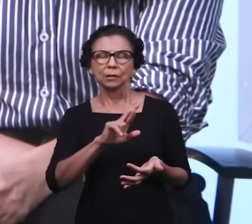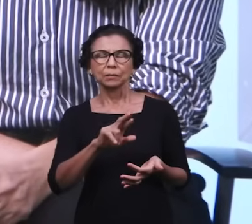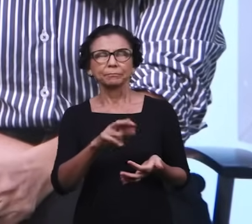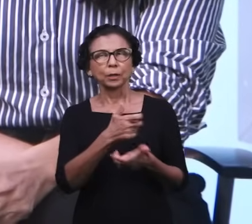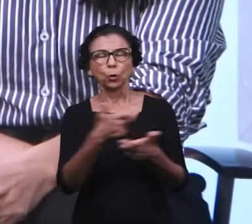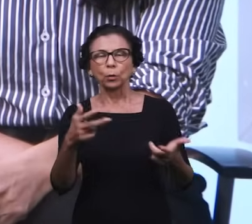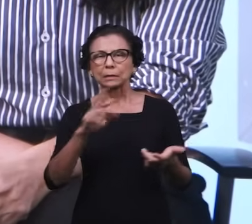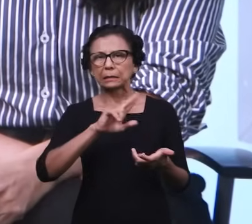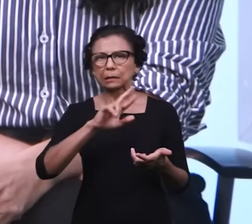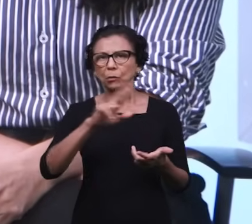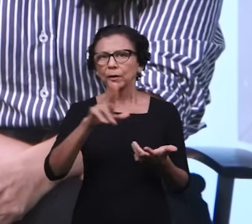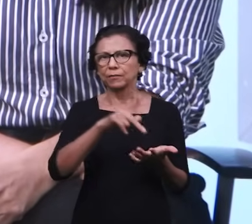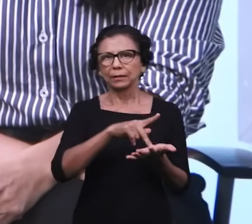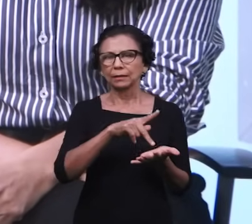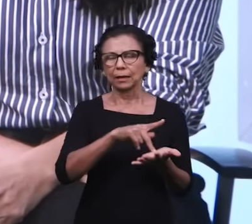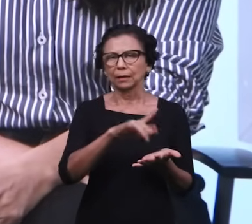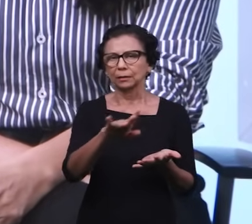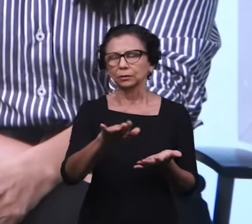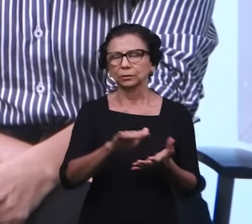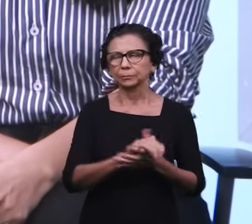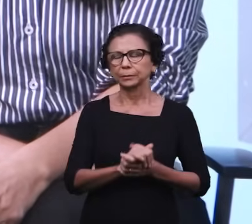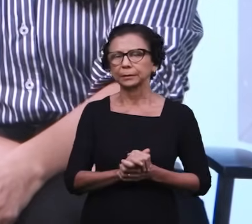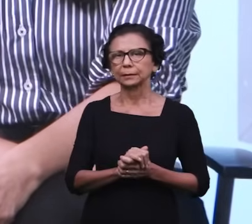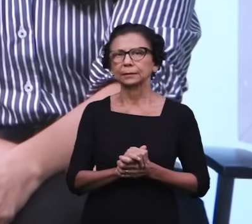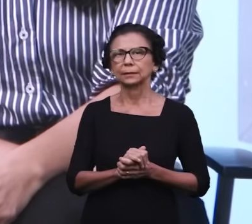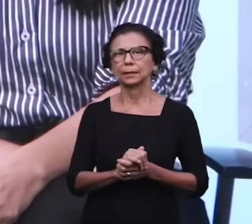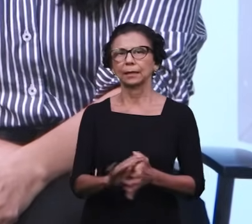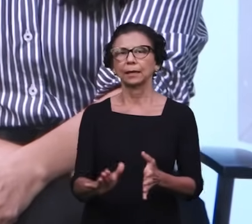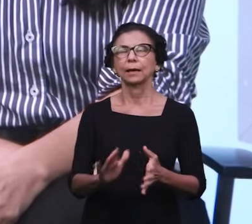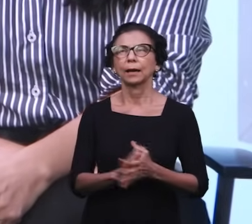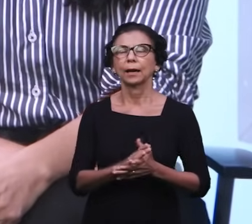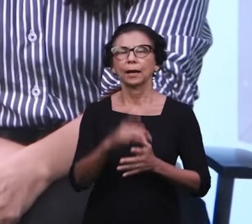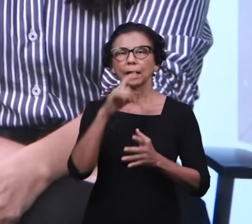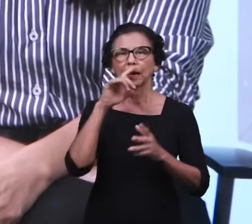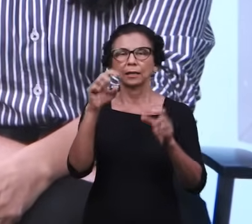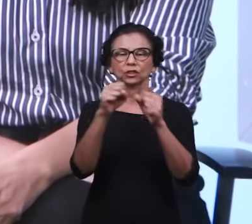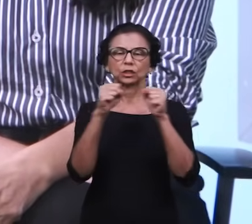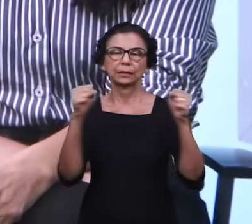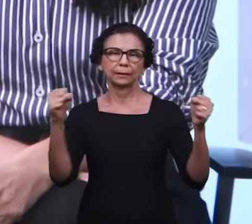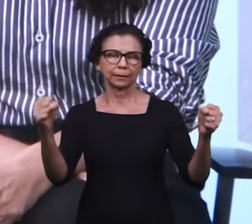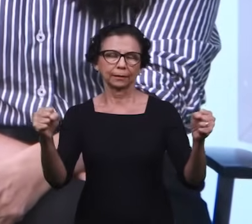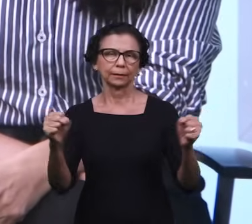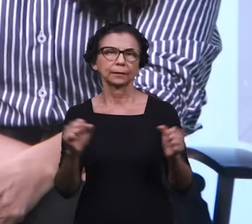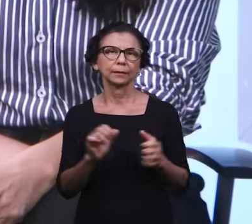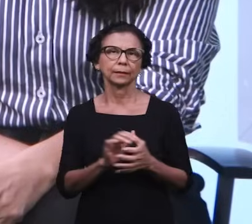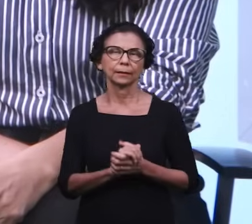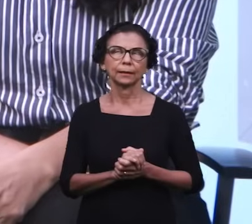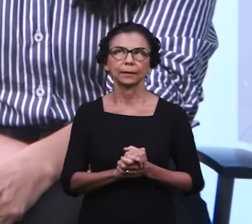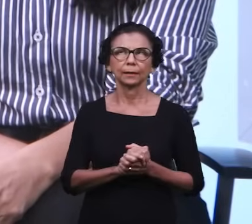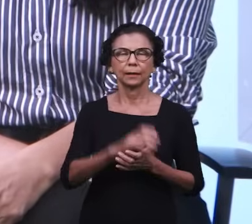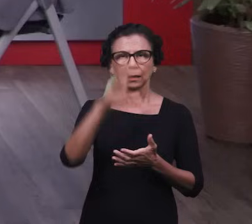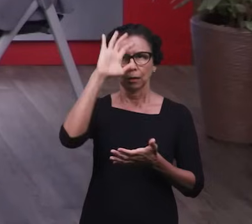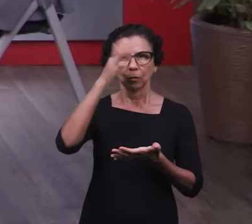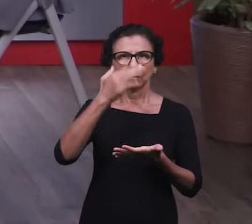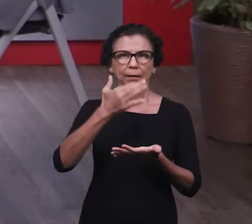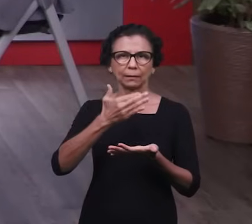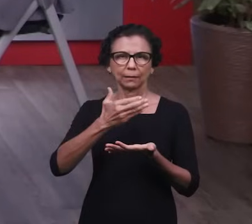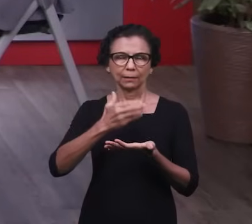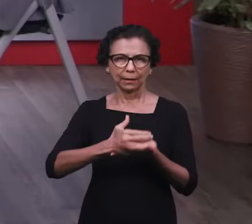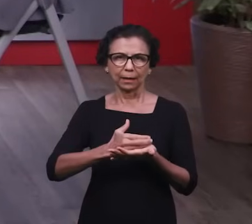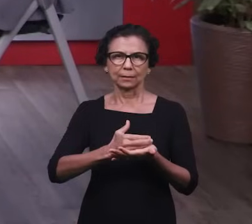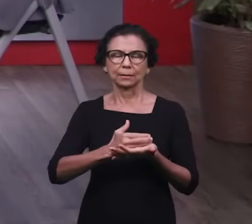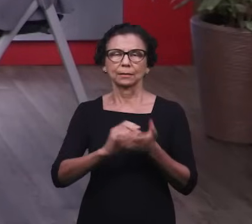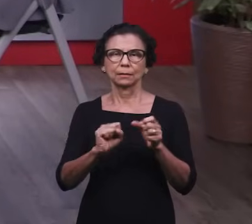geladeira, e aí é um mito, teve um fundamento, em algum momento uma tese defende esse princípio, que essa criança